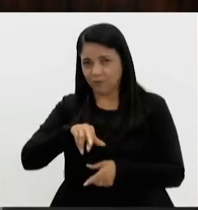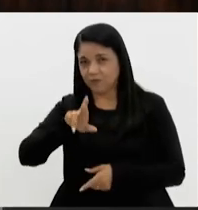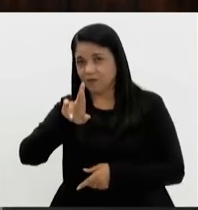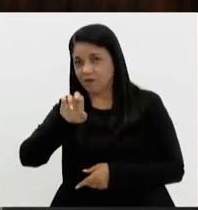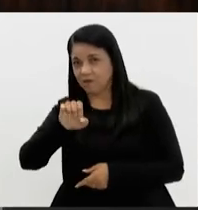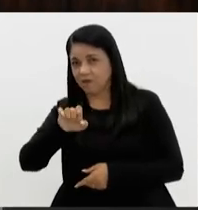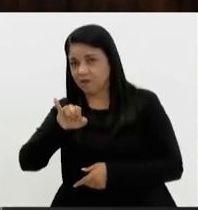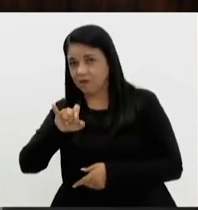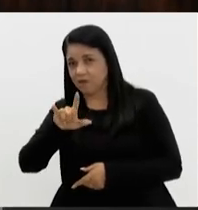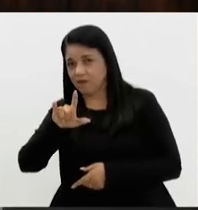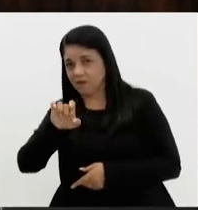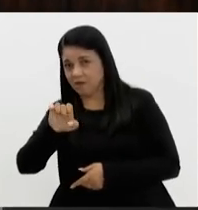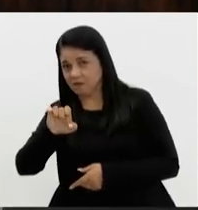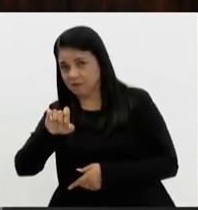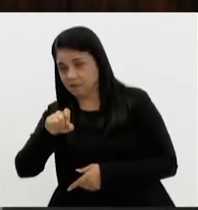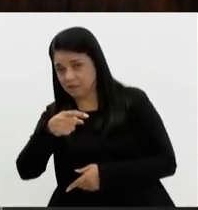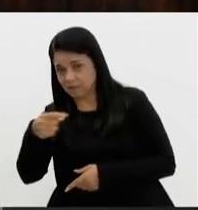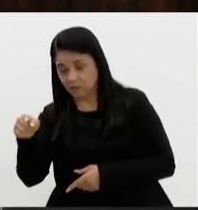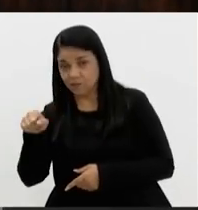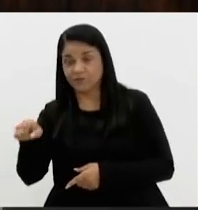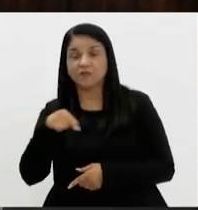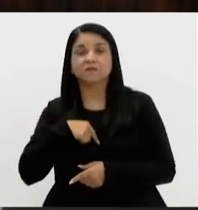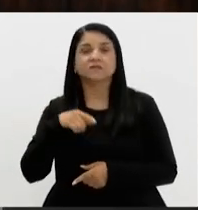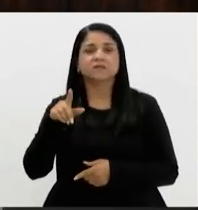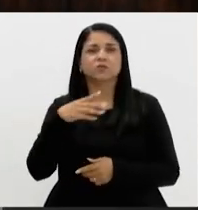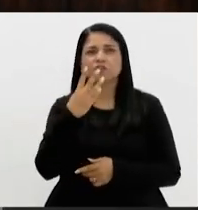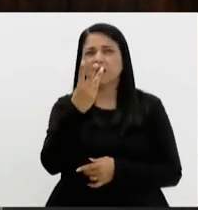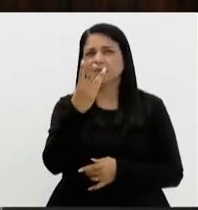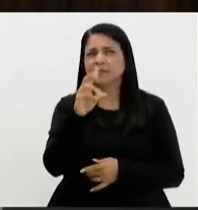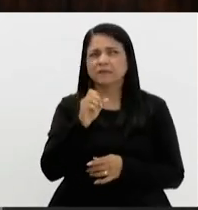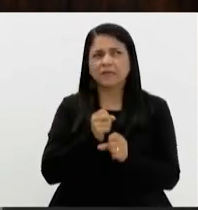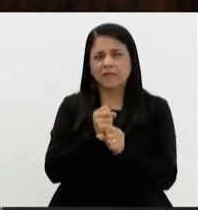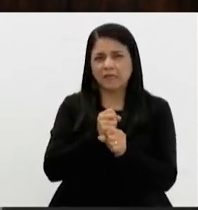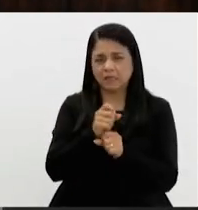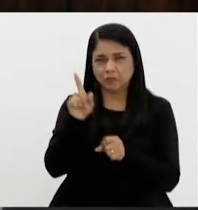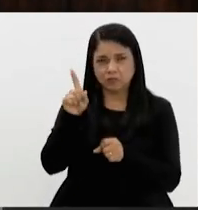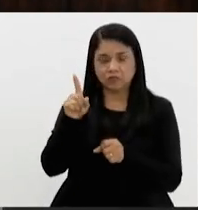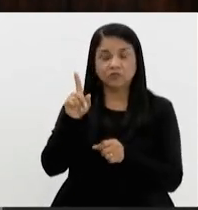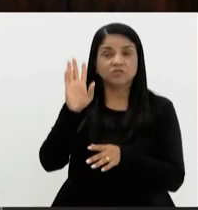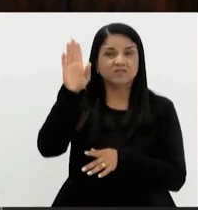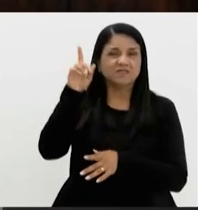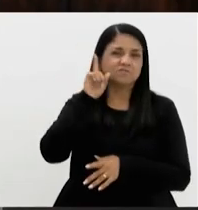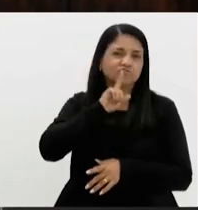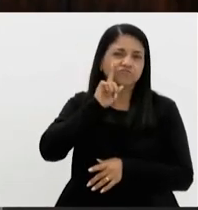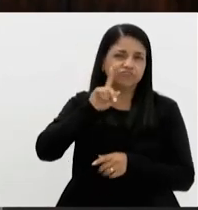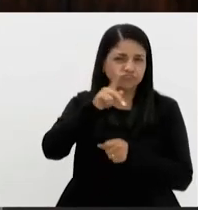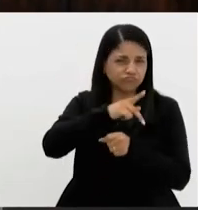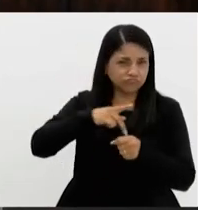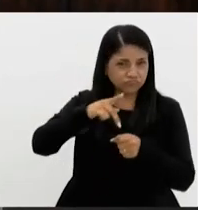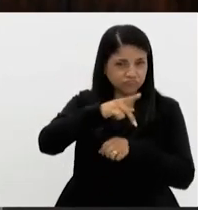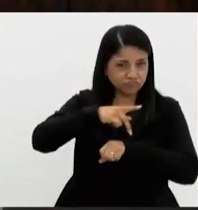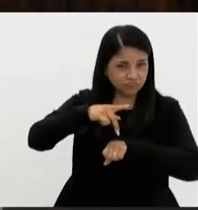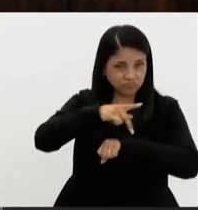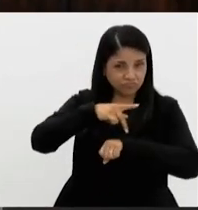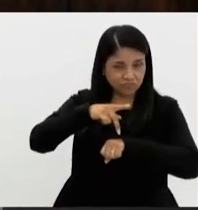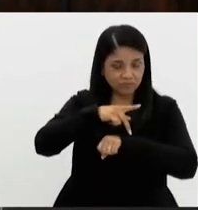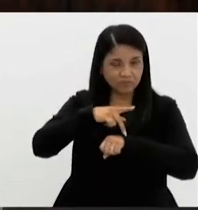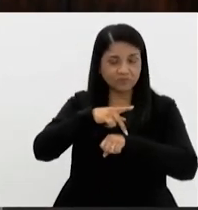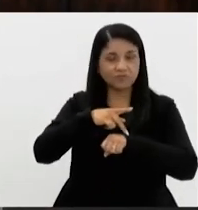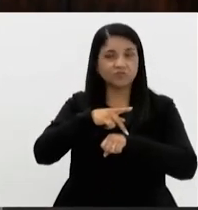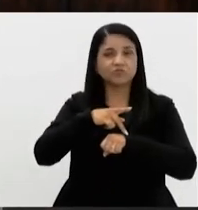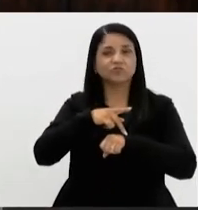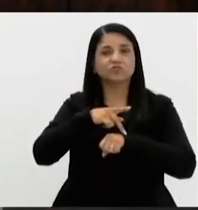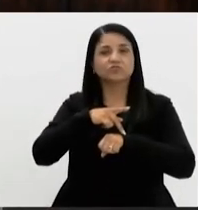30 anos nos Estados Unidos a constituição nada diz aliás nada dizia